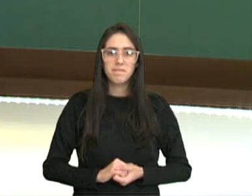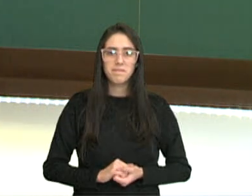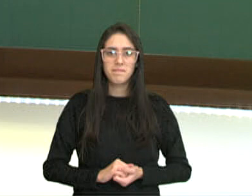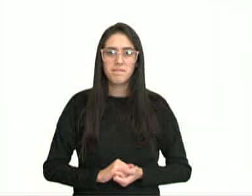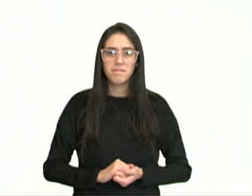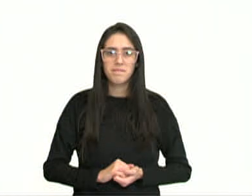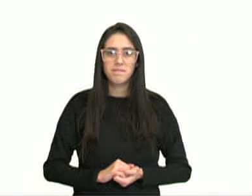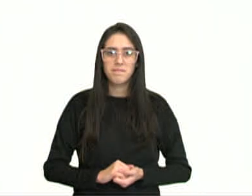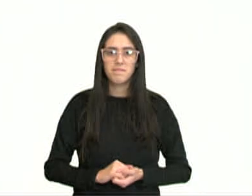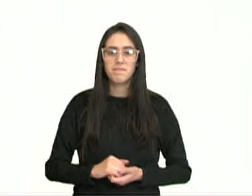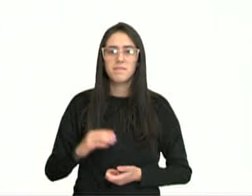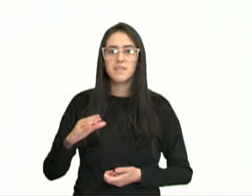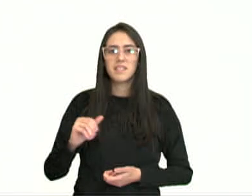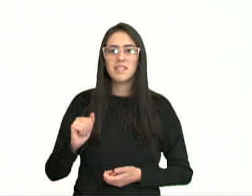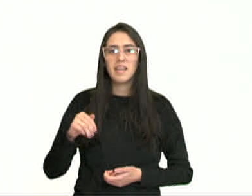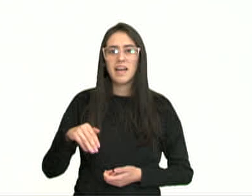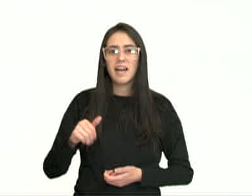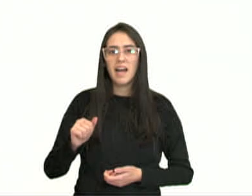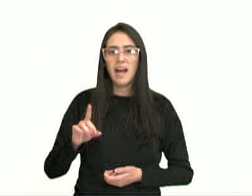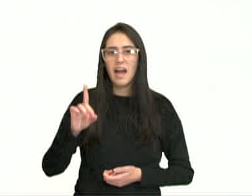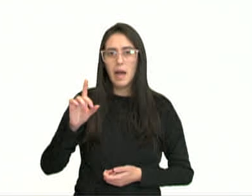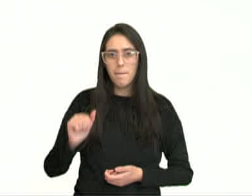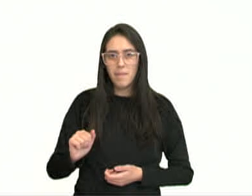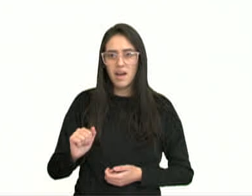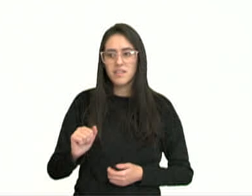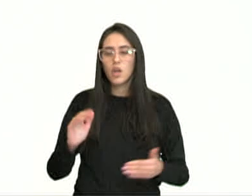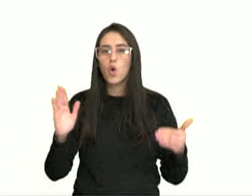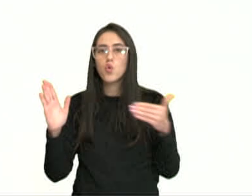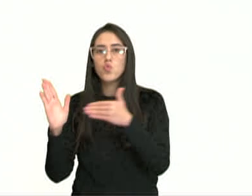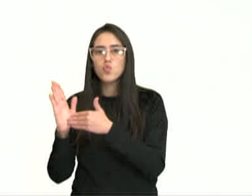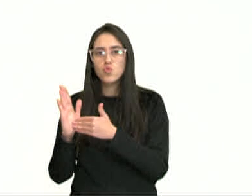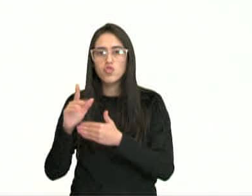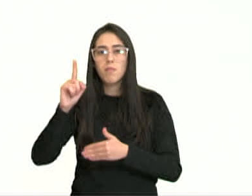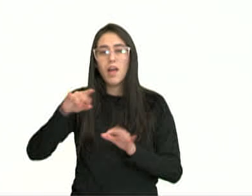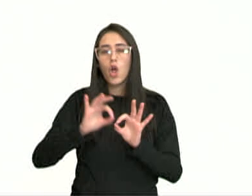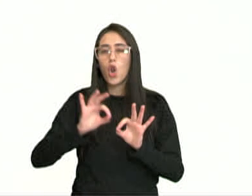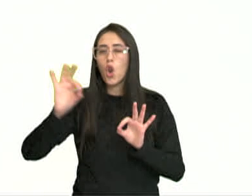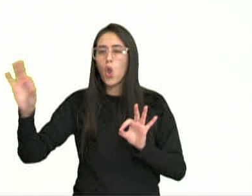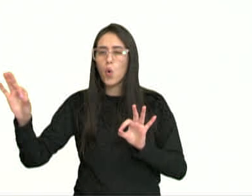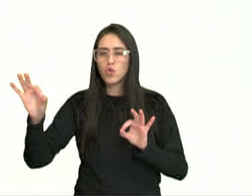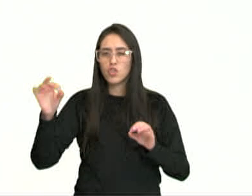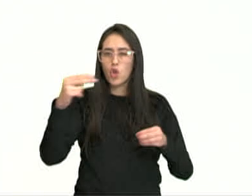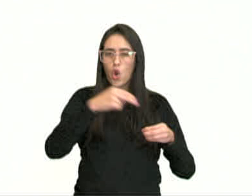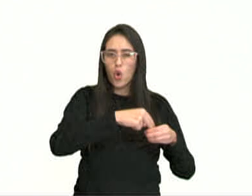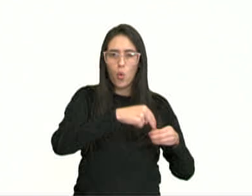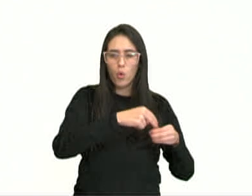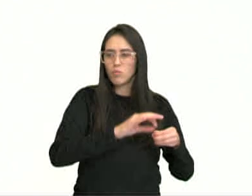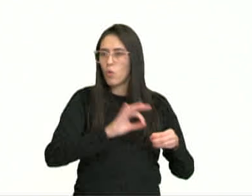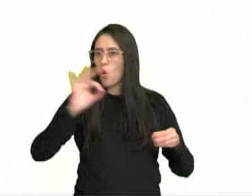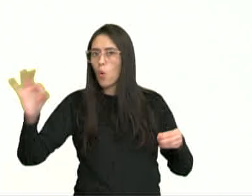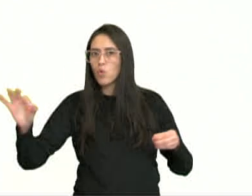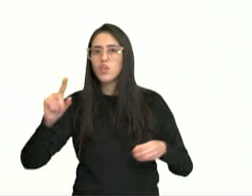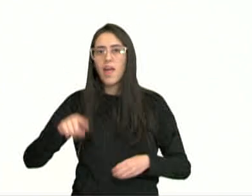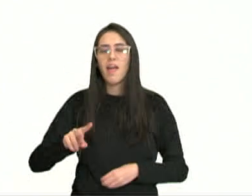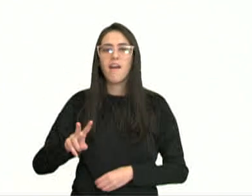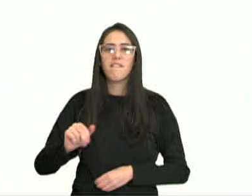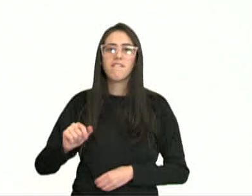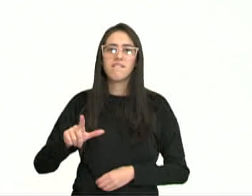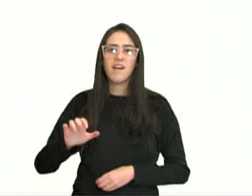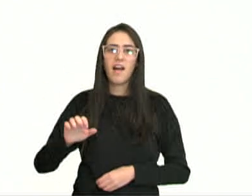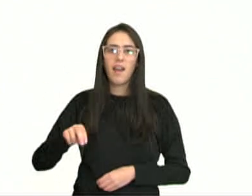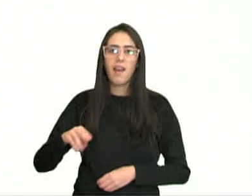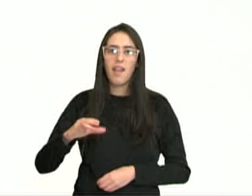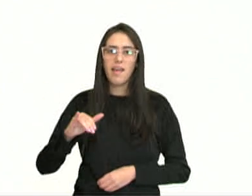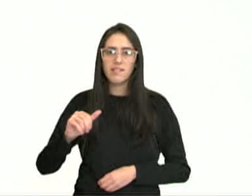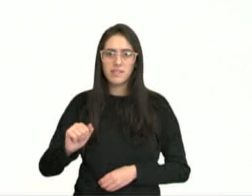E a última camada de distribuição eletrônica de um átomo, que fica mais distante do núcleo, a gente chama de camada de valência.